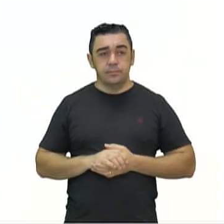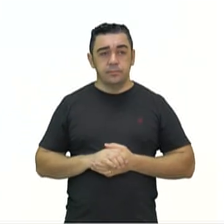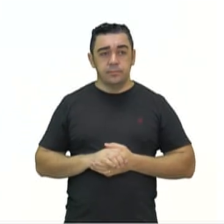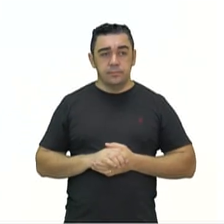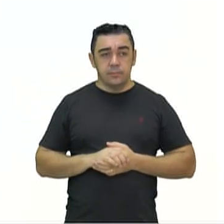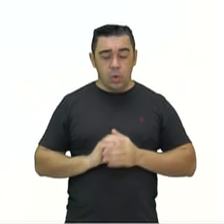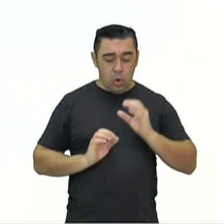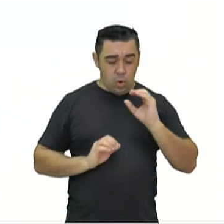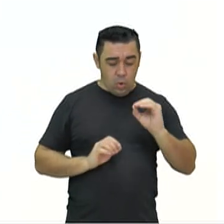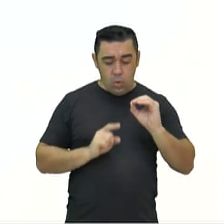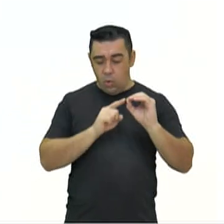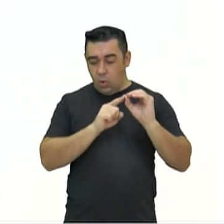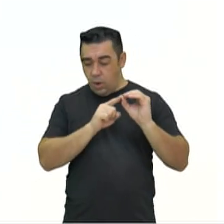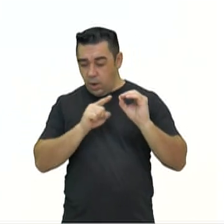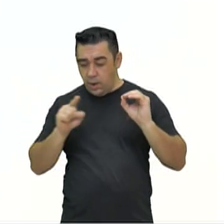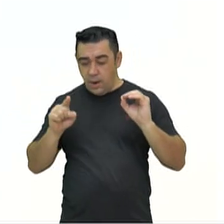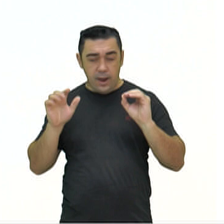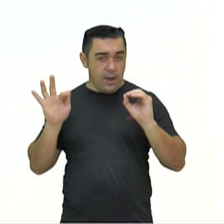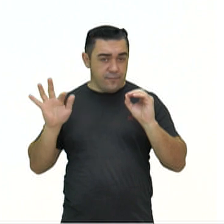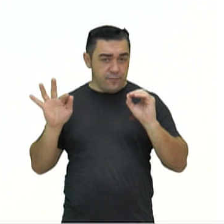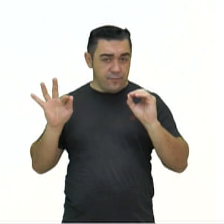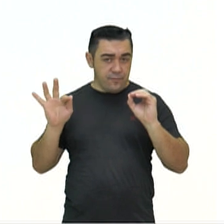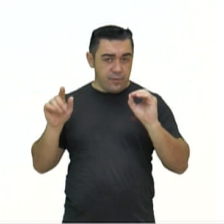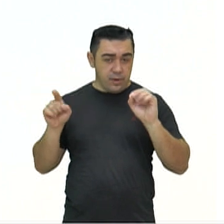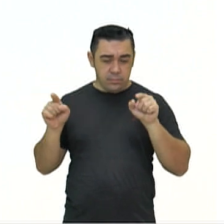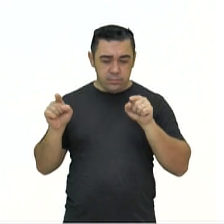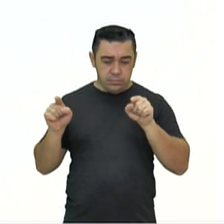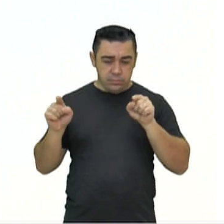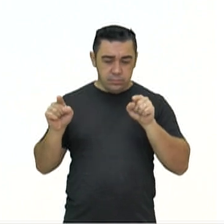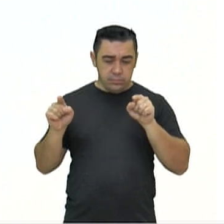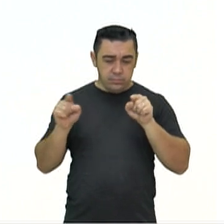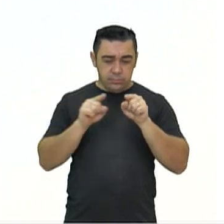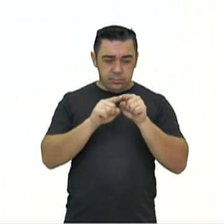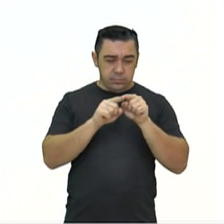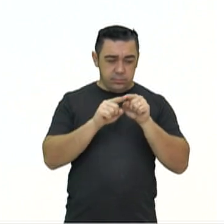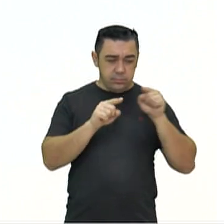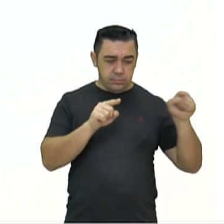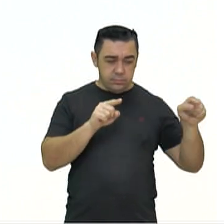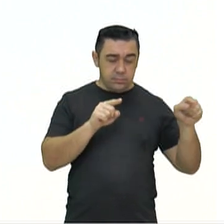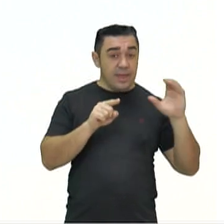O até o foco, qualquer um dos dois, nós vimos que vale C.